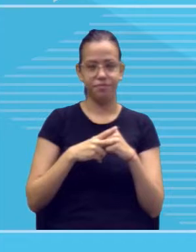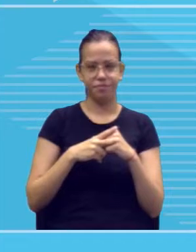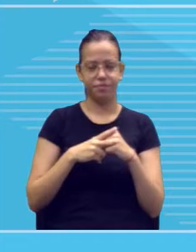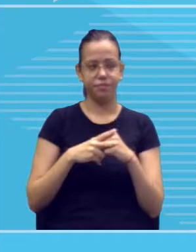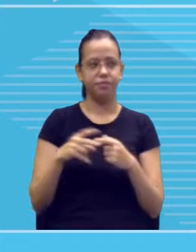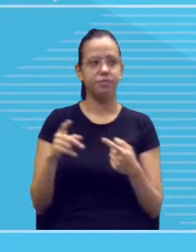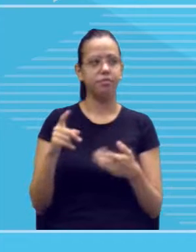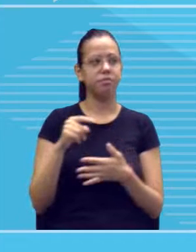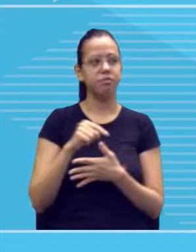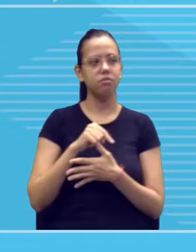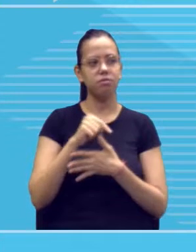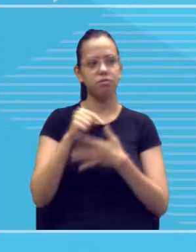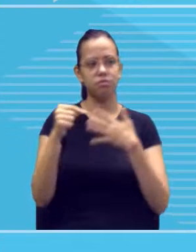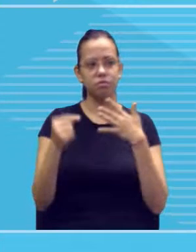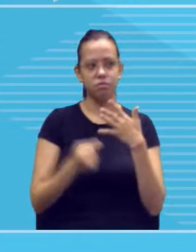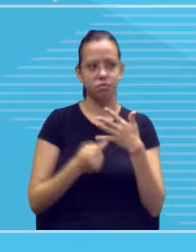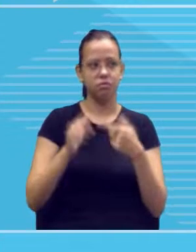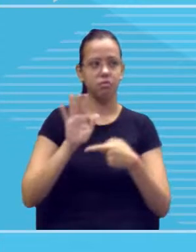alguns